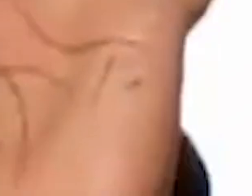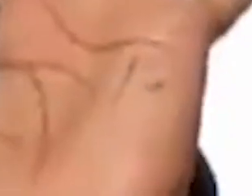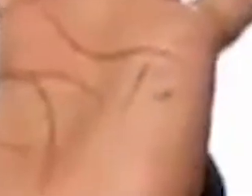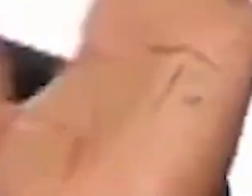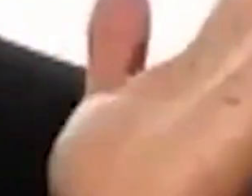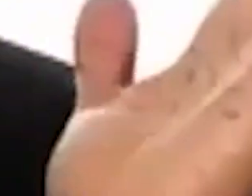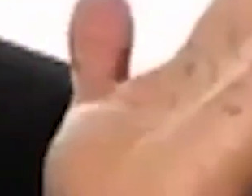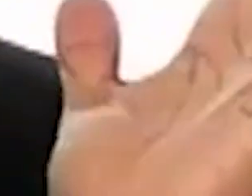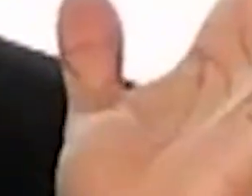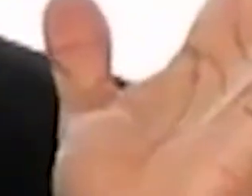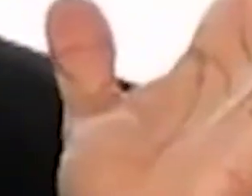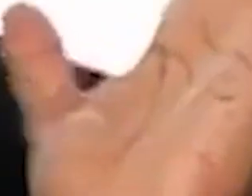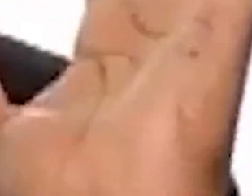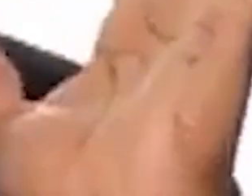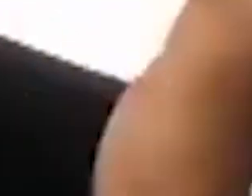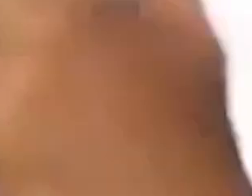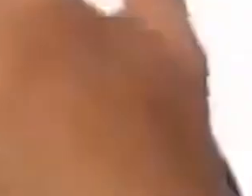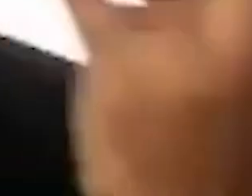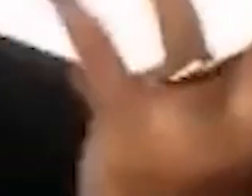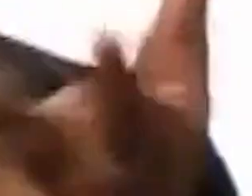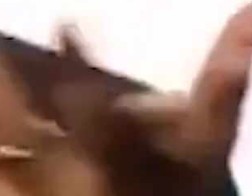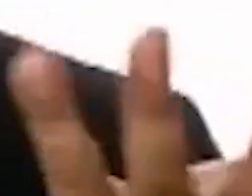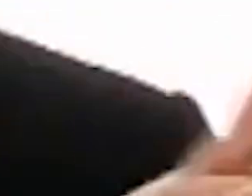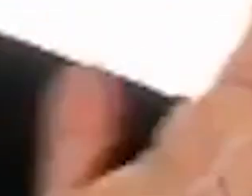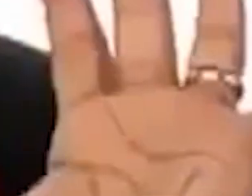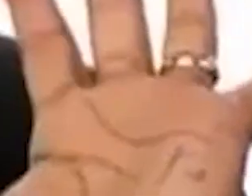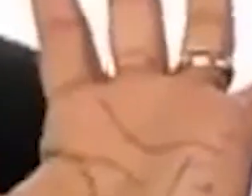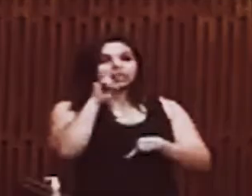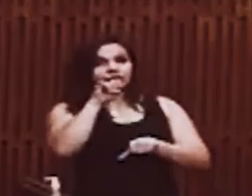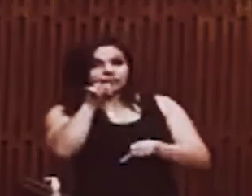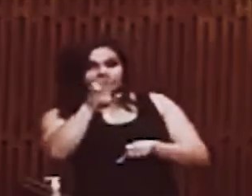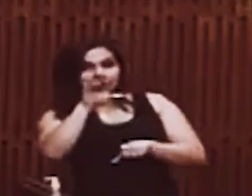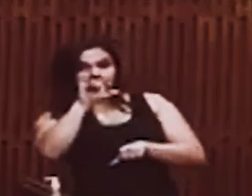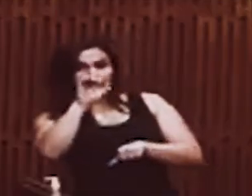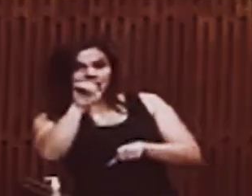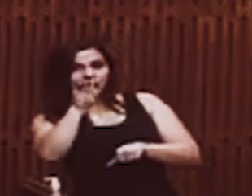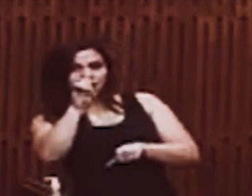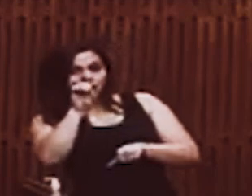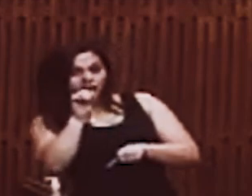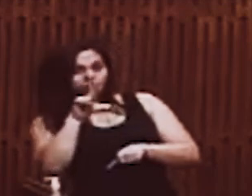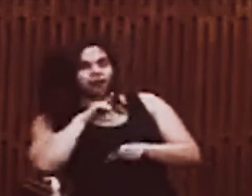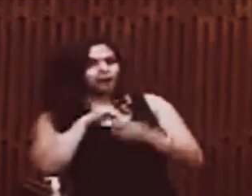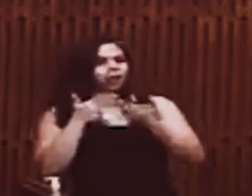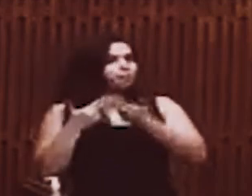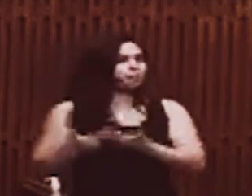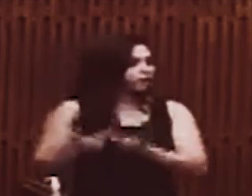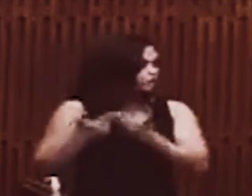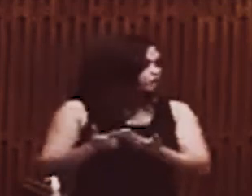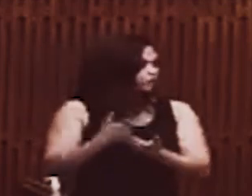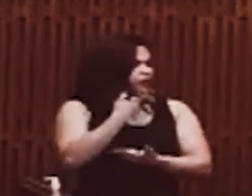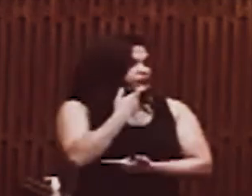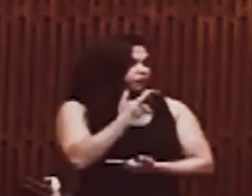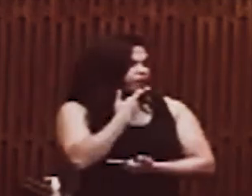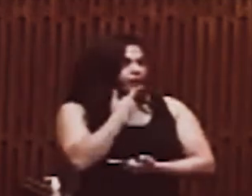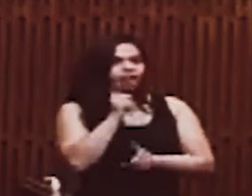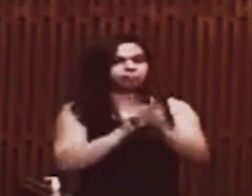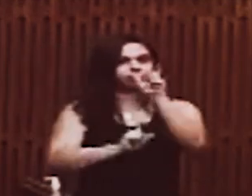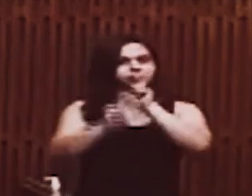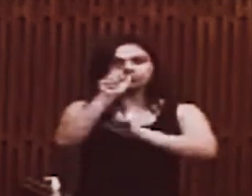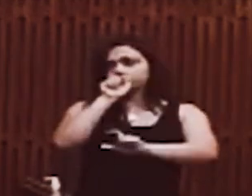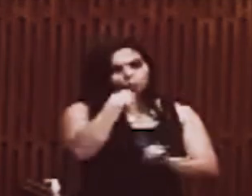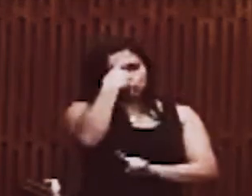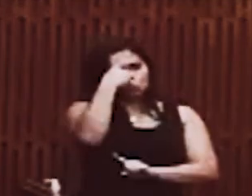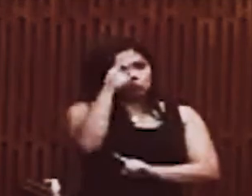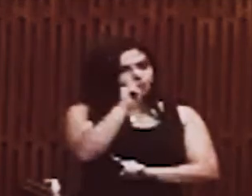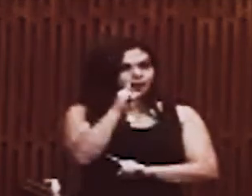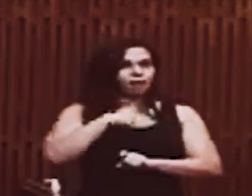aqui não é ameaça. É o que está sendo plantado, a falta de respeito aqui. Toda vez ouvindo o Márcio Colombo me chamar, que ofender a gente